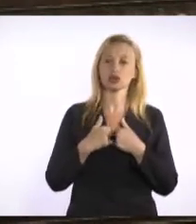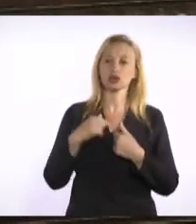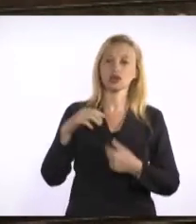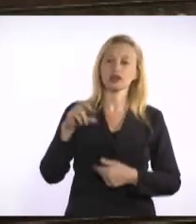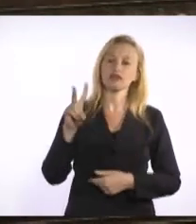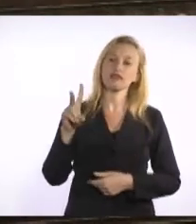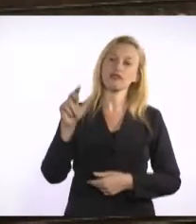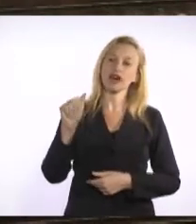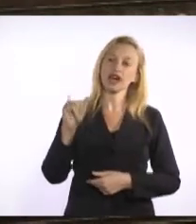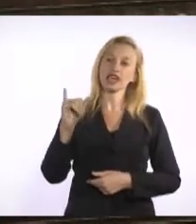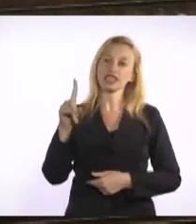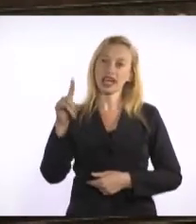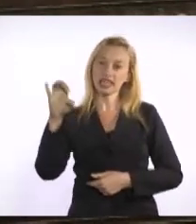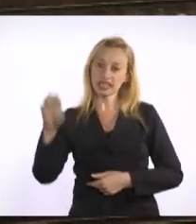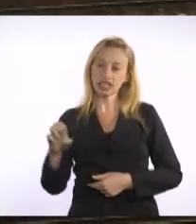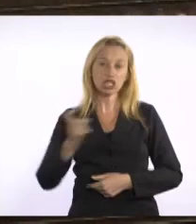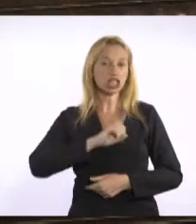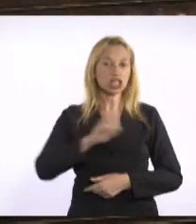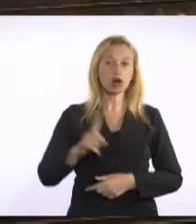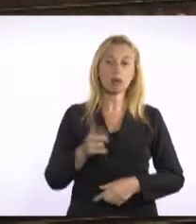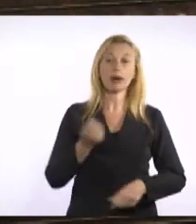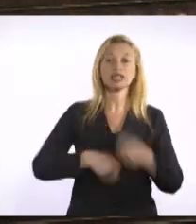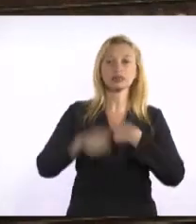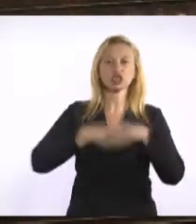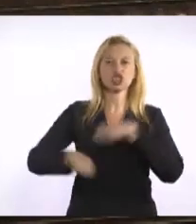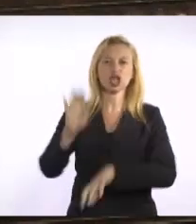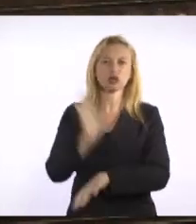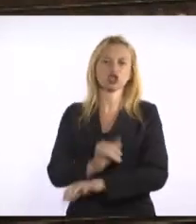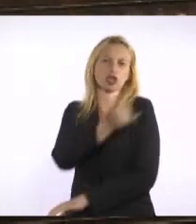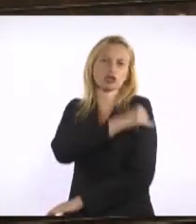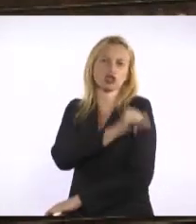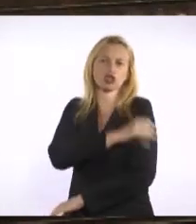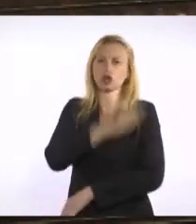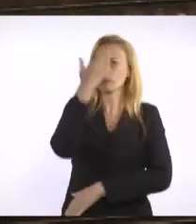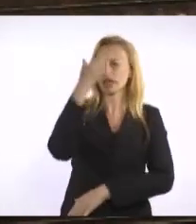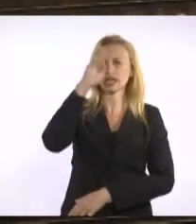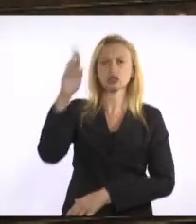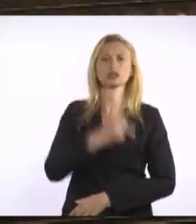para ser um gestor do estado do Rio de Janeiro. Muito obrigada, senhor presidente.